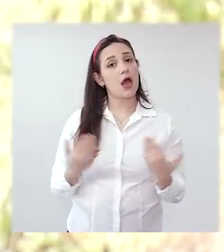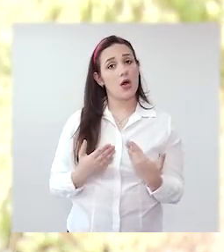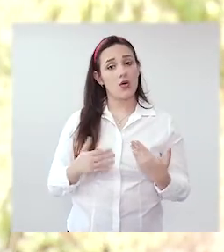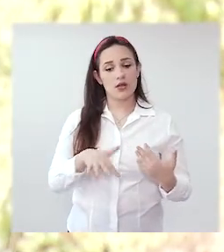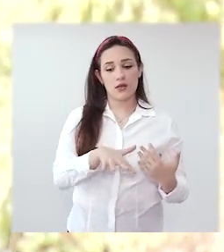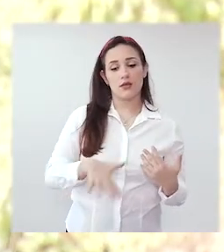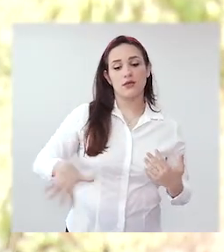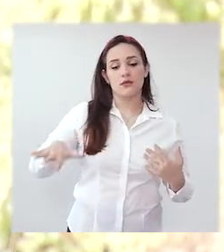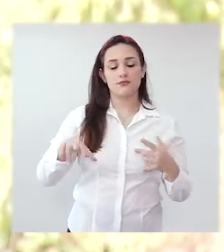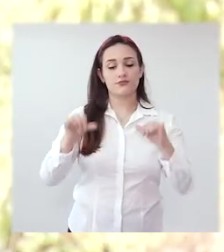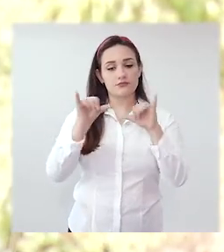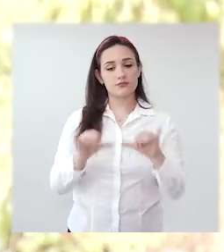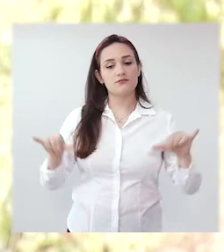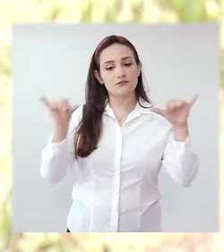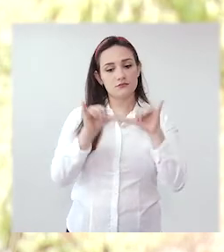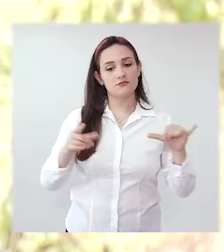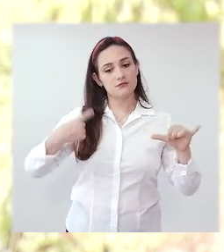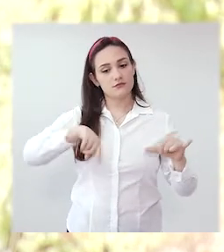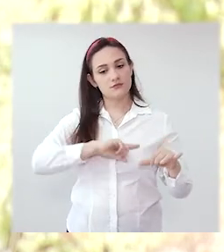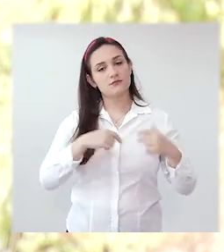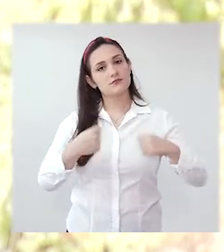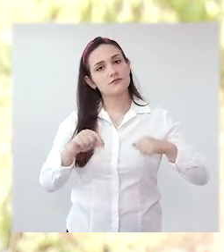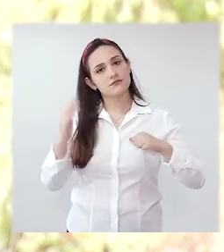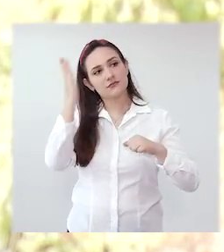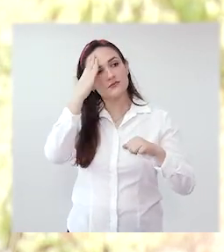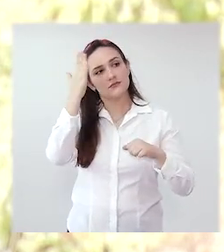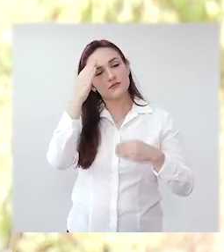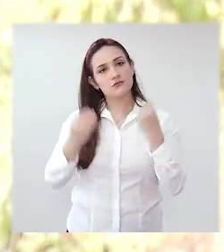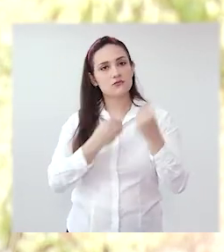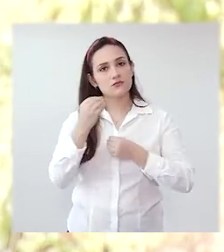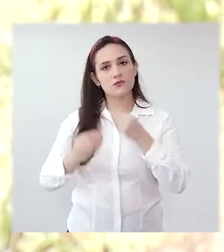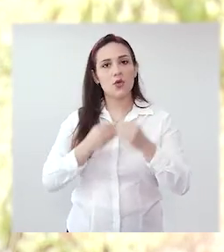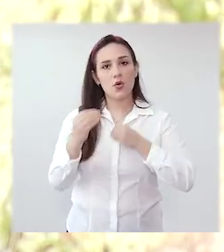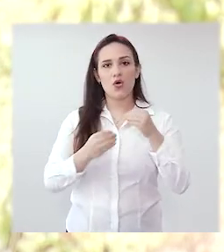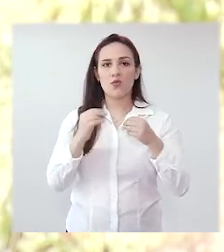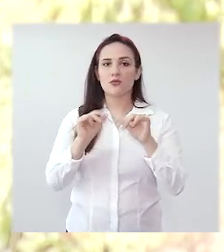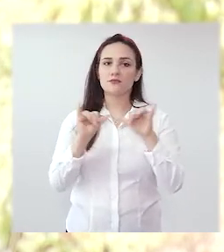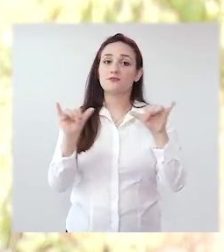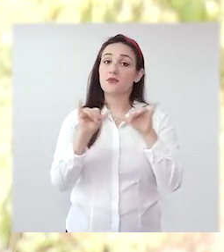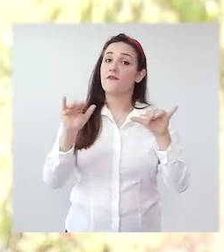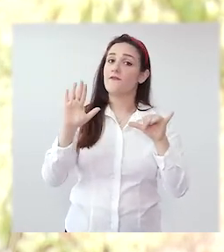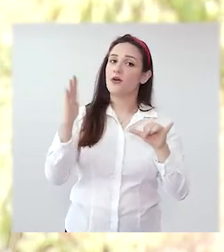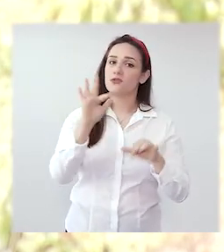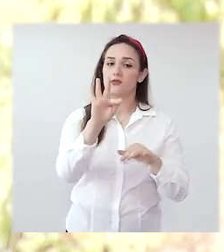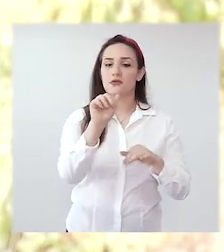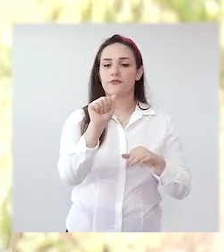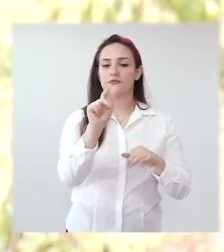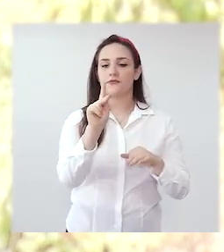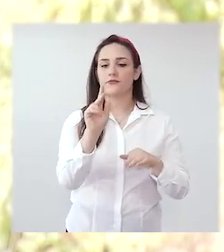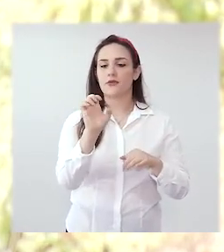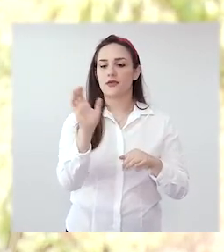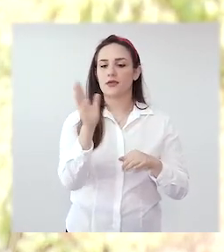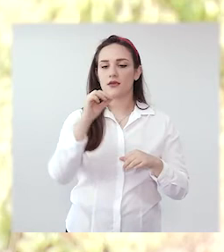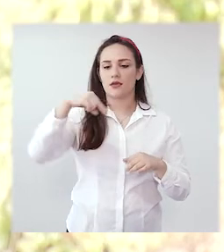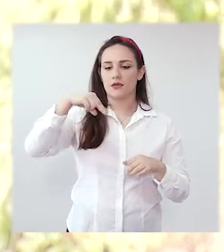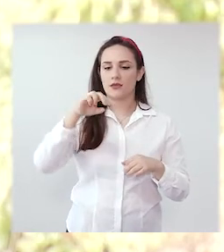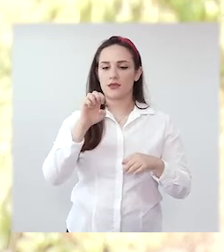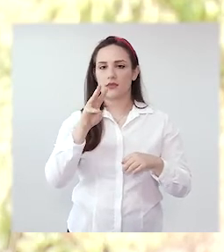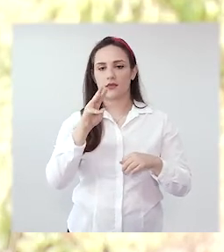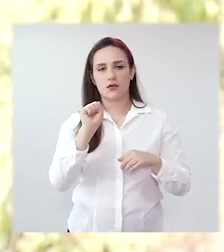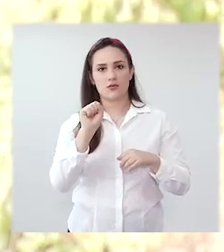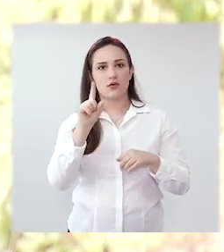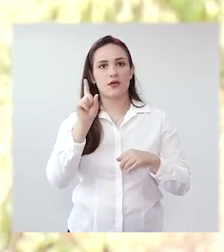Agora, na era da informação, é preciso saber combater também a disseminação de notícias falsas, principalmente